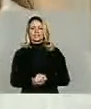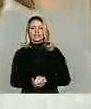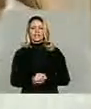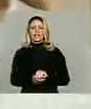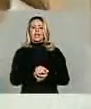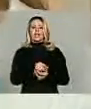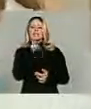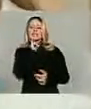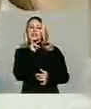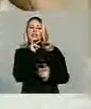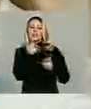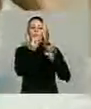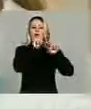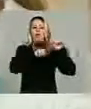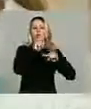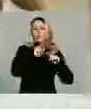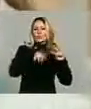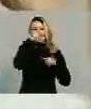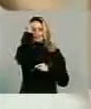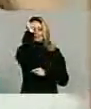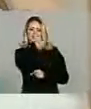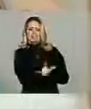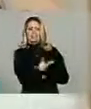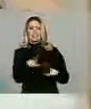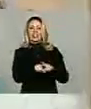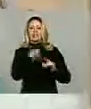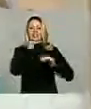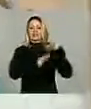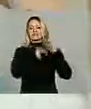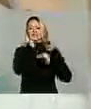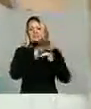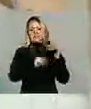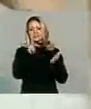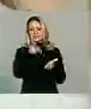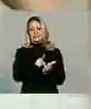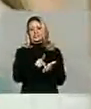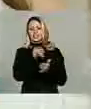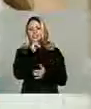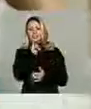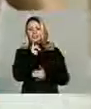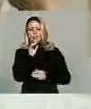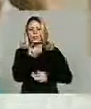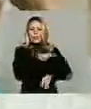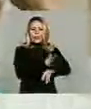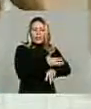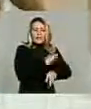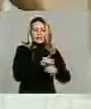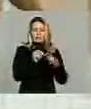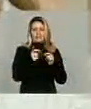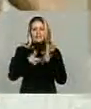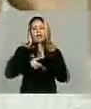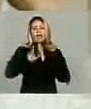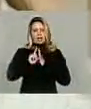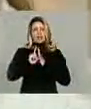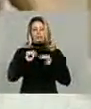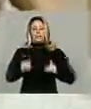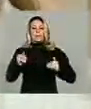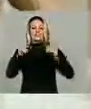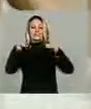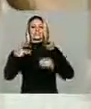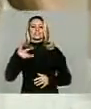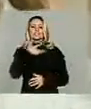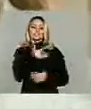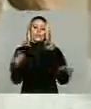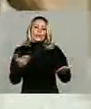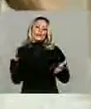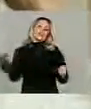Principalmente recurso pessoal especializado. Esse treinamento era feito pelo Ministério da Saúde e